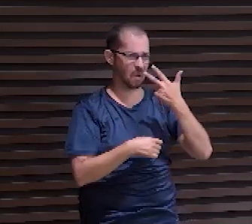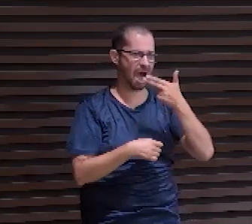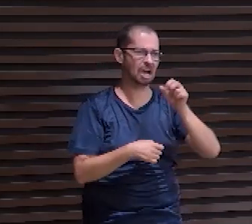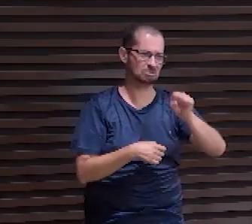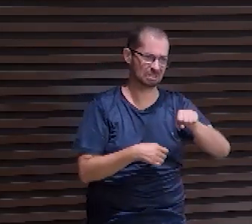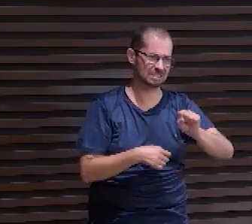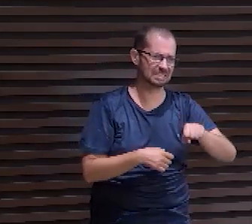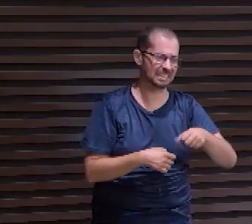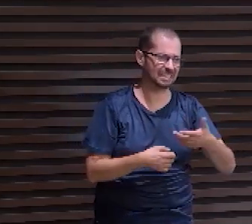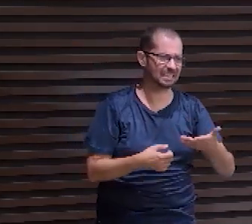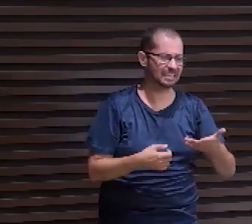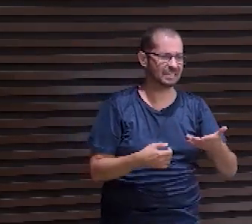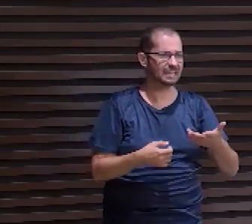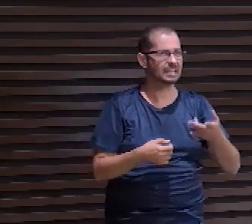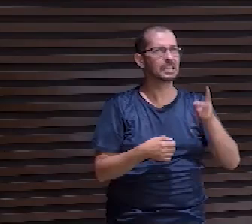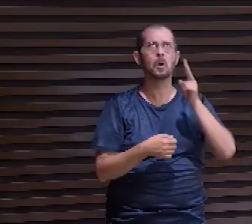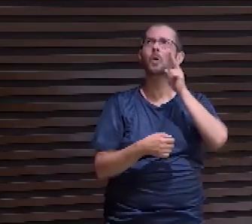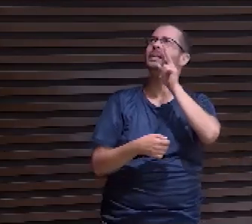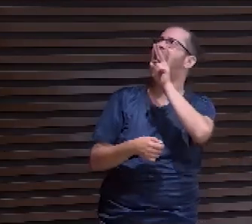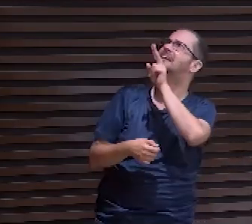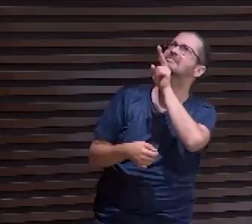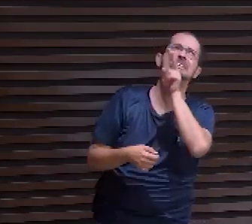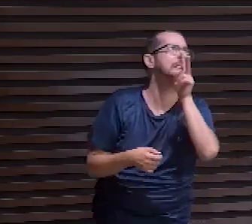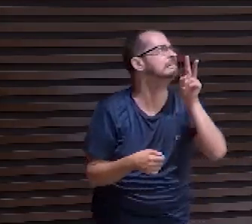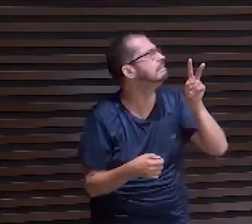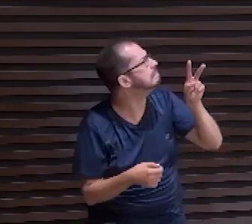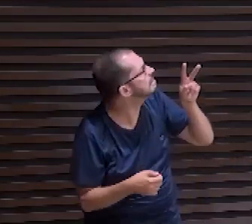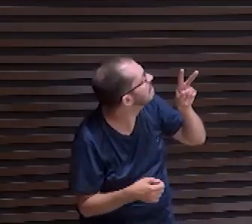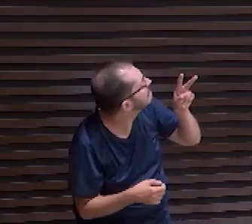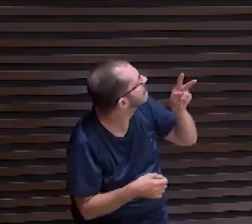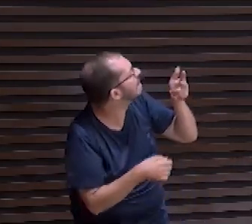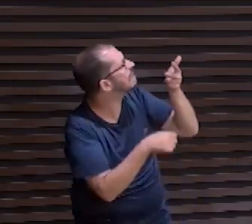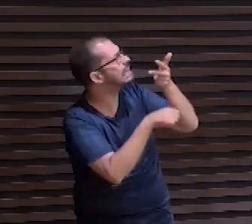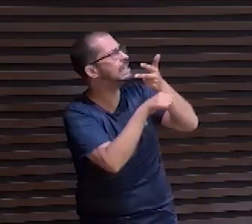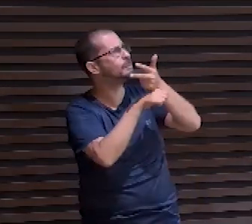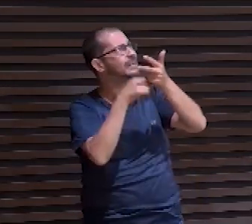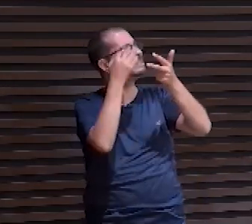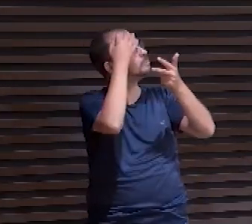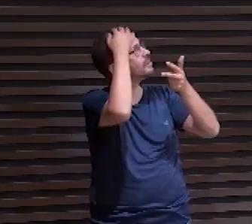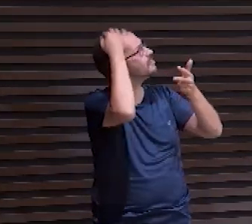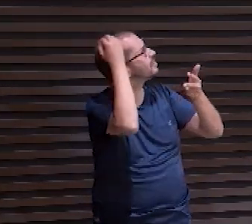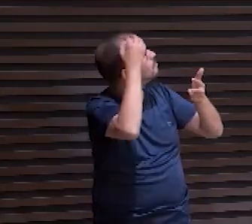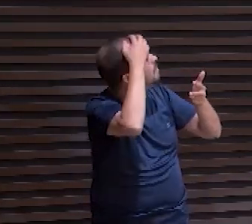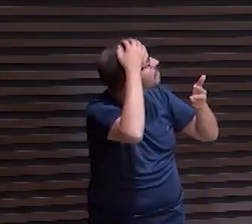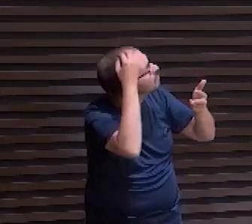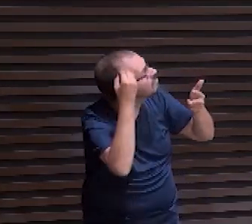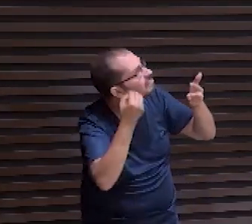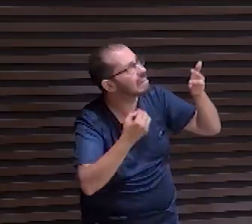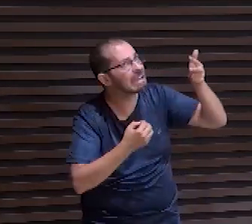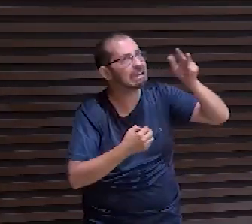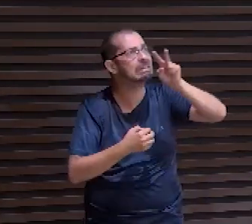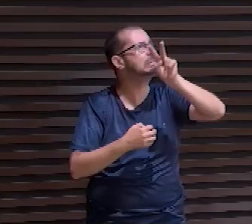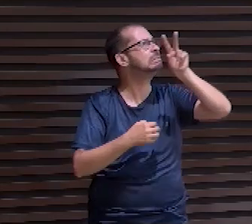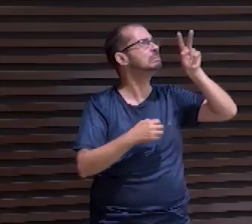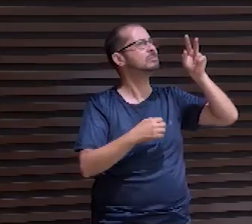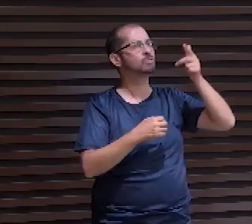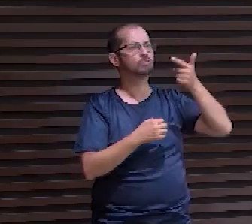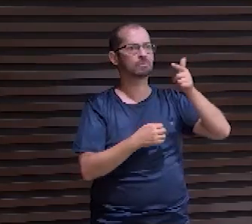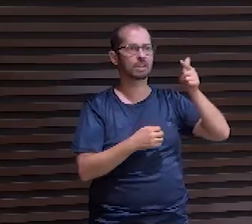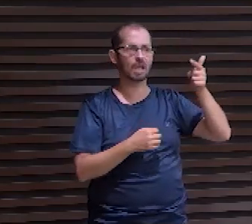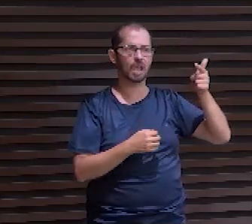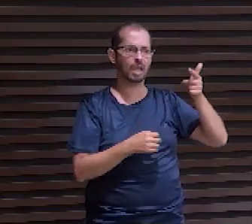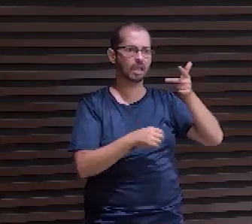E procurava pela câmera enquanto arrumava o meu cabelo. Eu queria ter a melhor